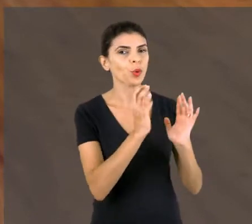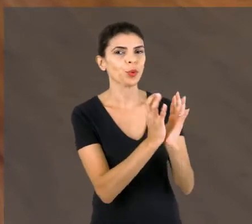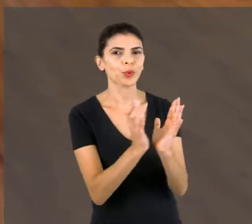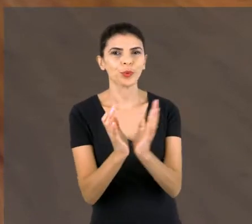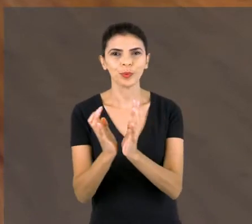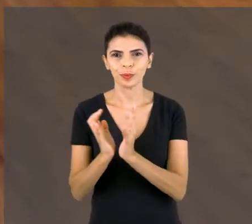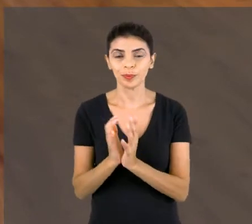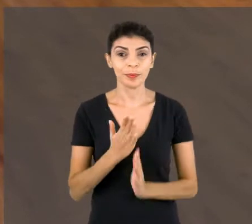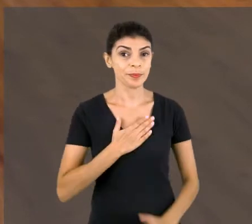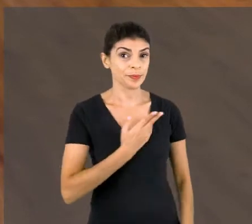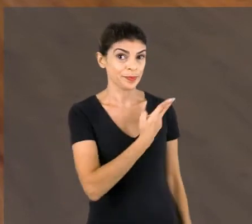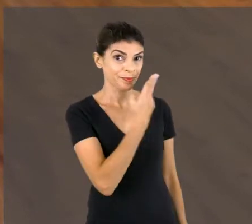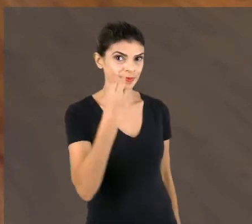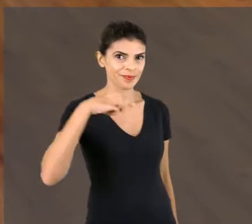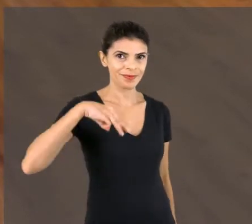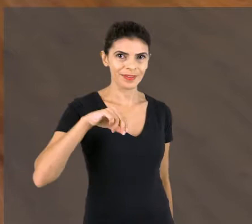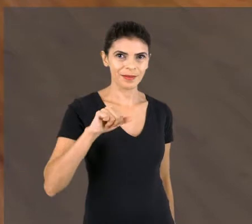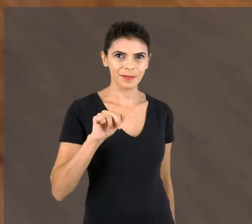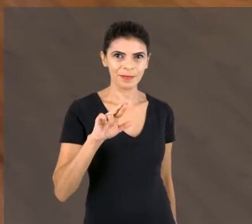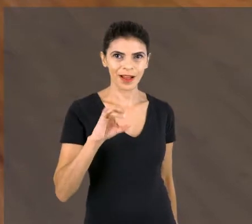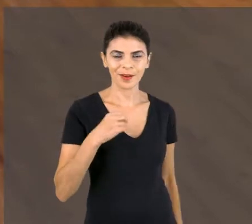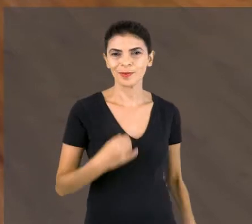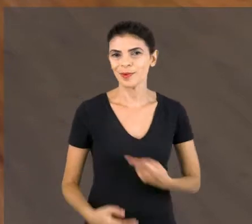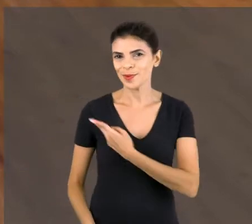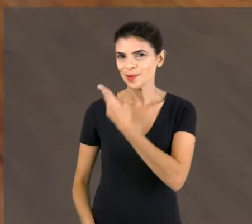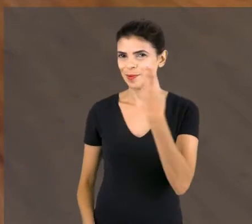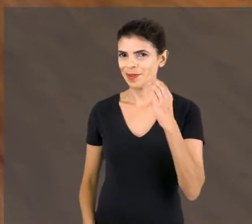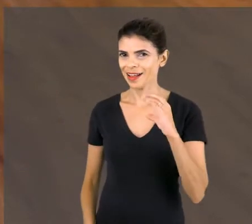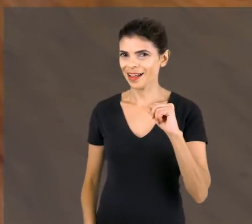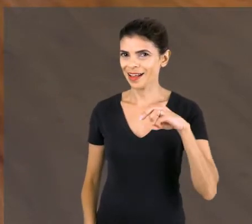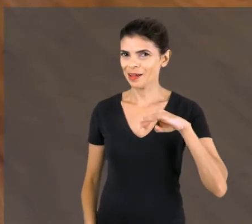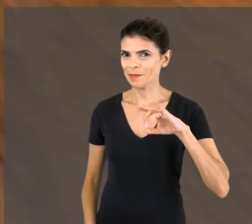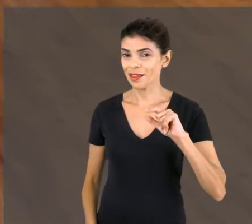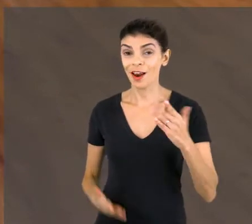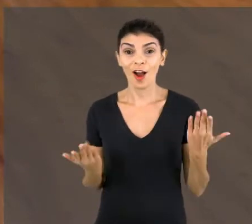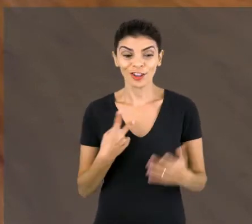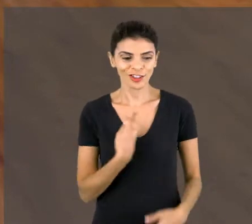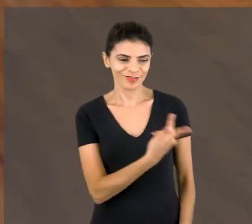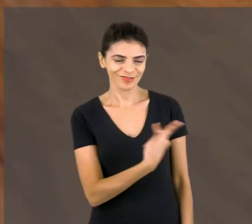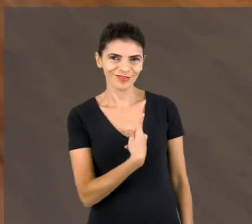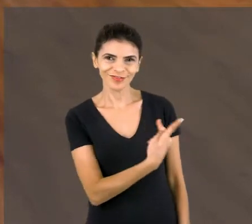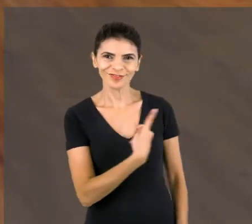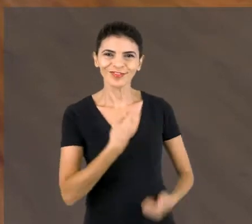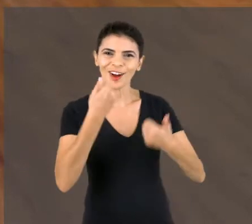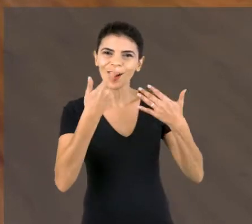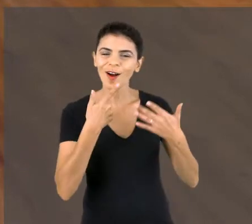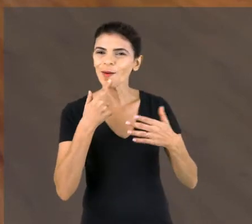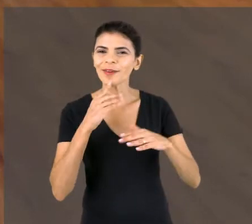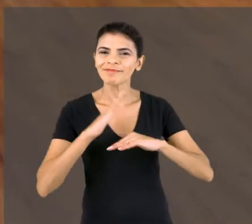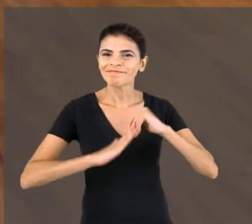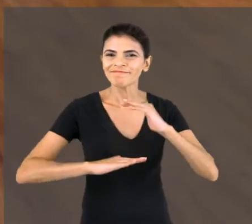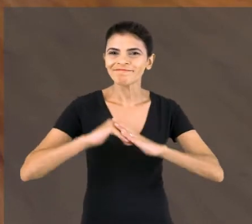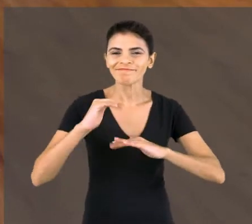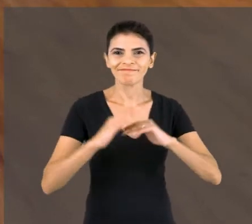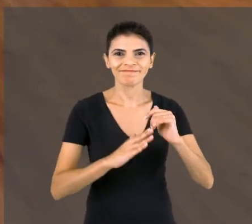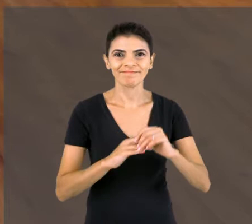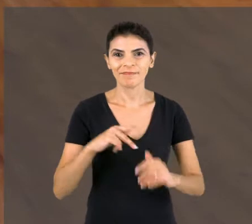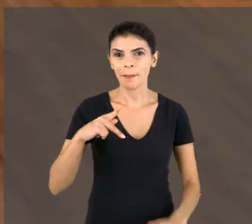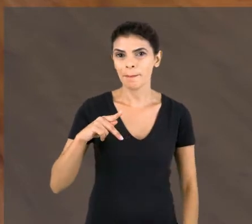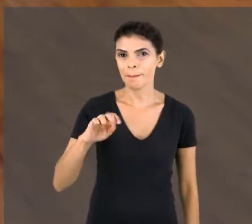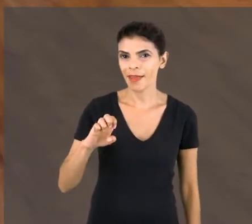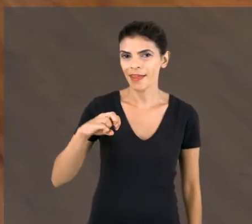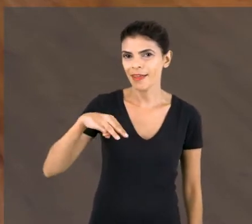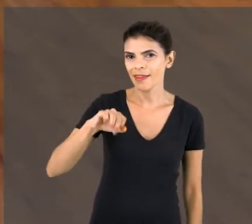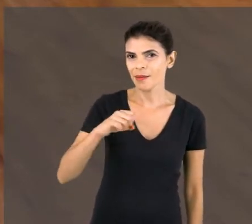grupo. Eu me chamo Mário Martins. Eu sou a Camila. E hoje a gente vai falar sobre uma técnica chamada